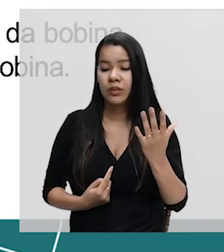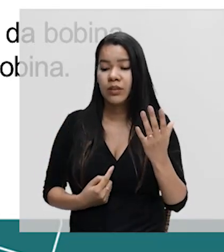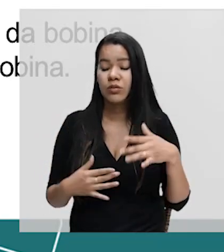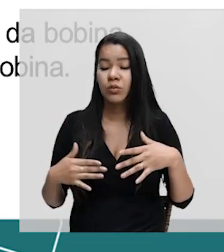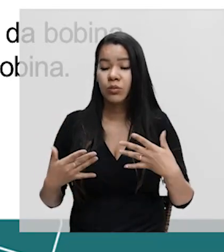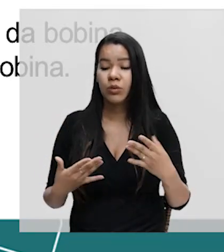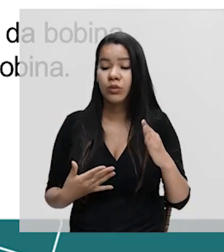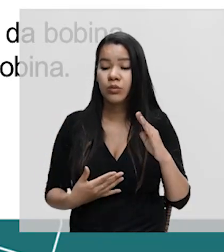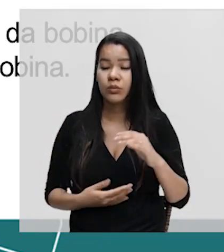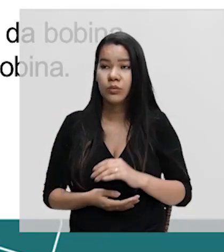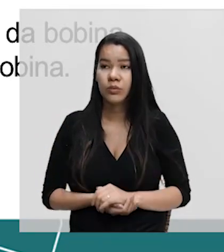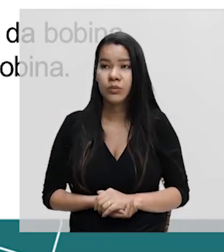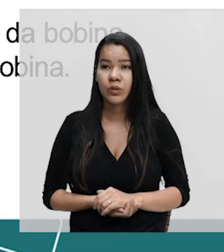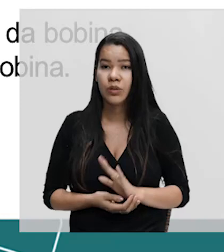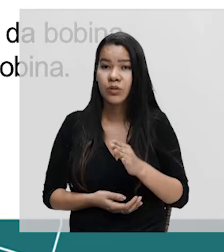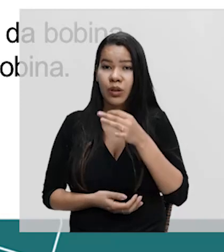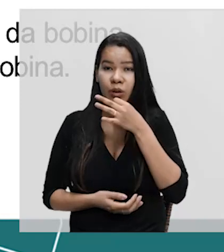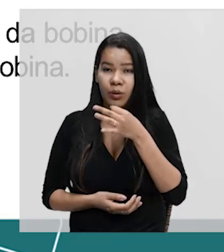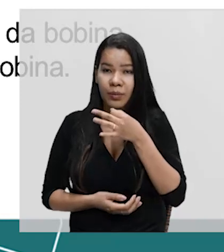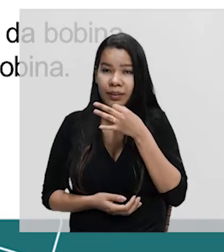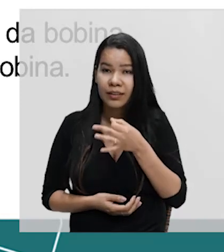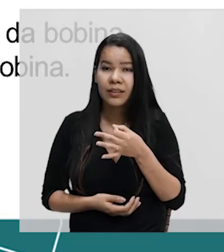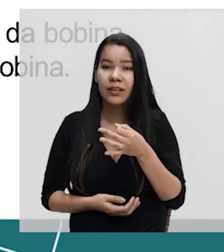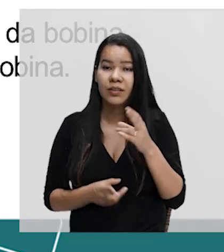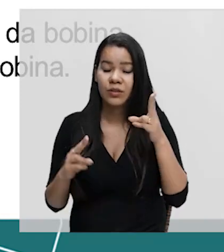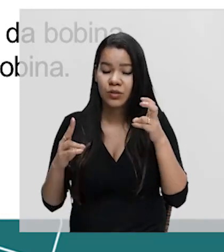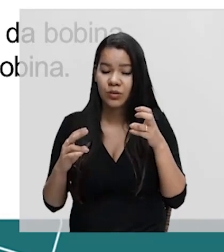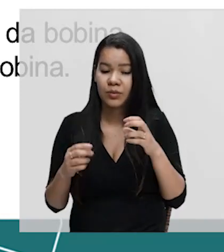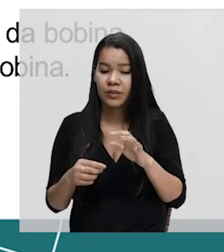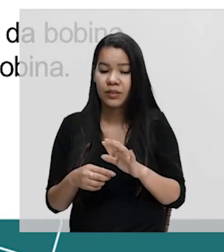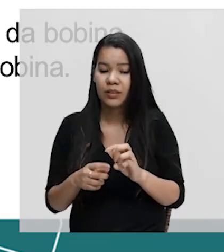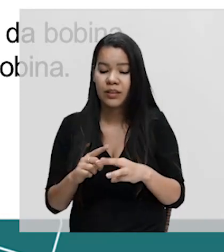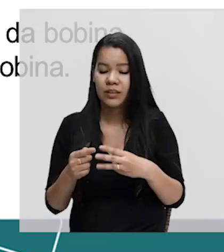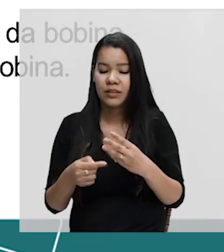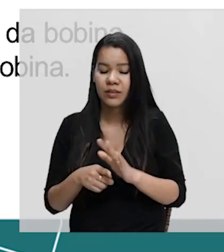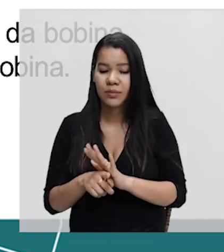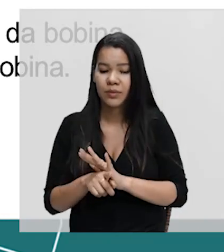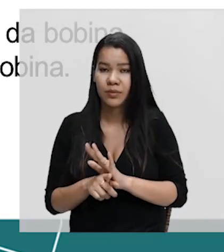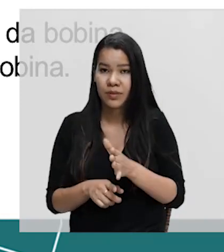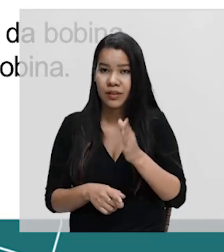só, comentei isso agora há pouco, né, na questão 3. Ó. Letra A.